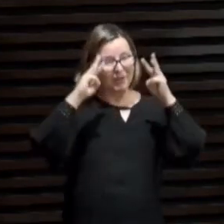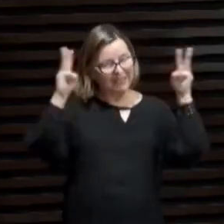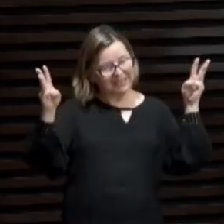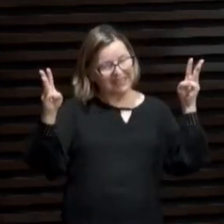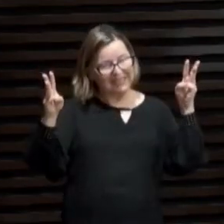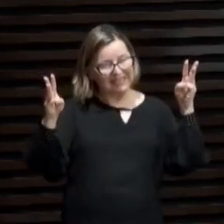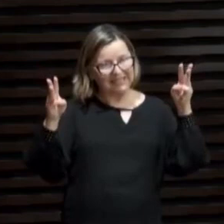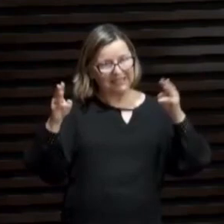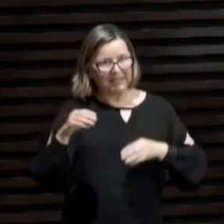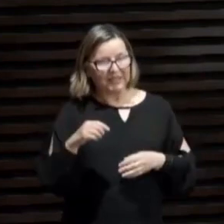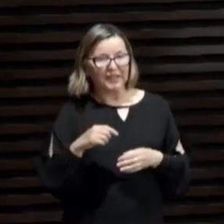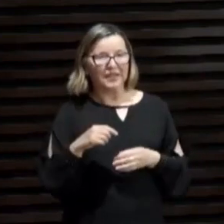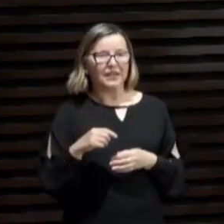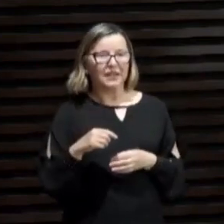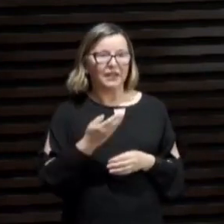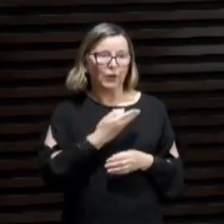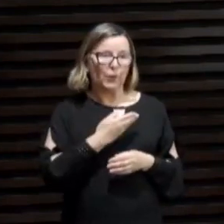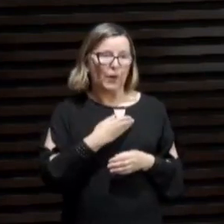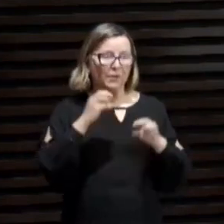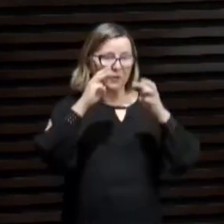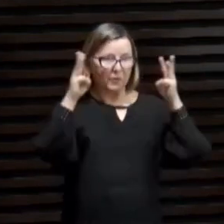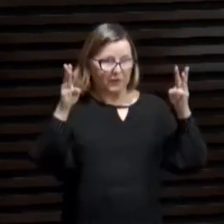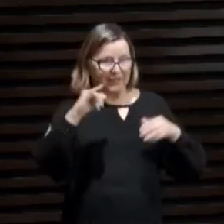ficou inquieto. Olha o versículo 28.